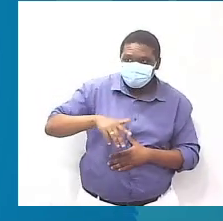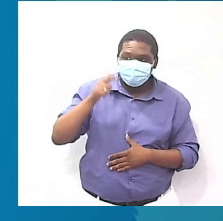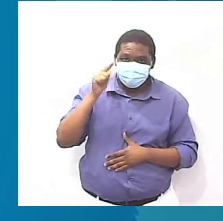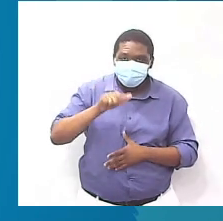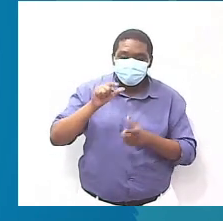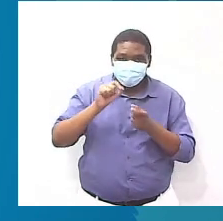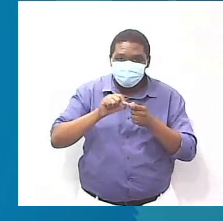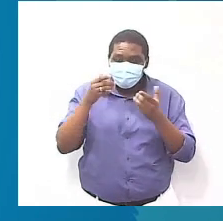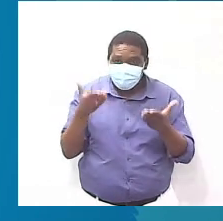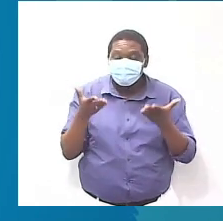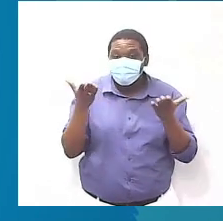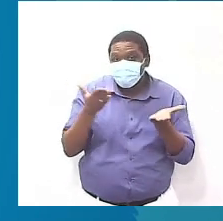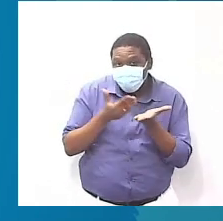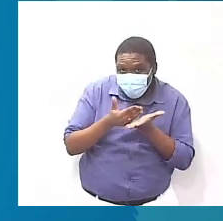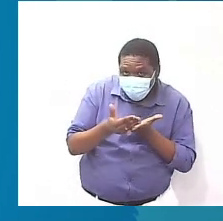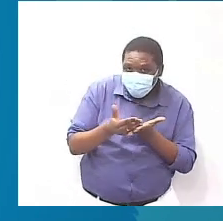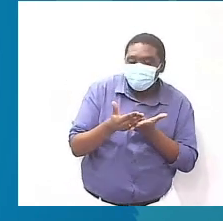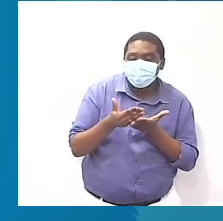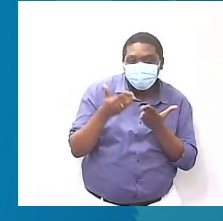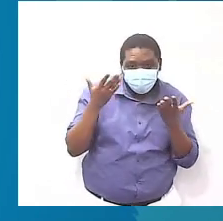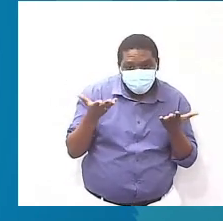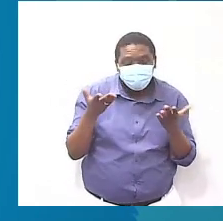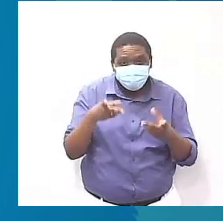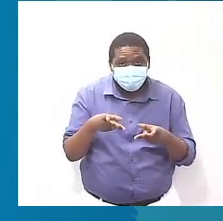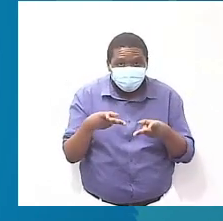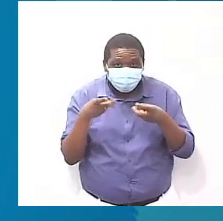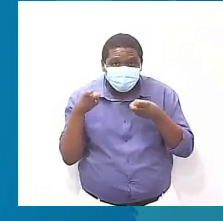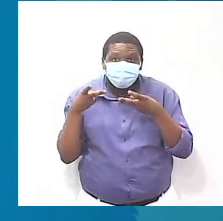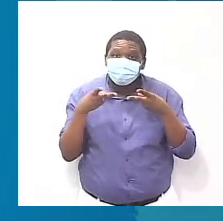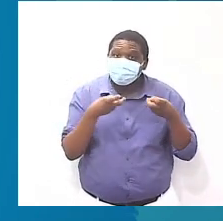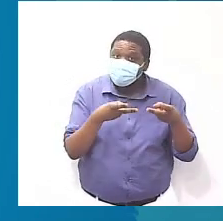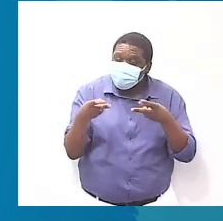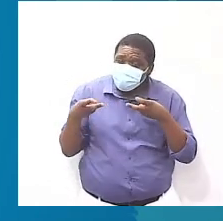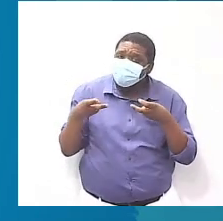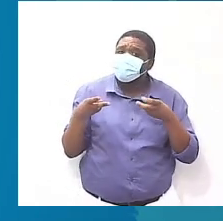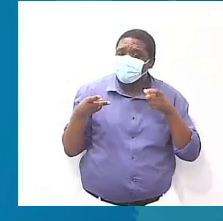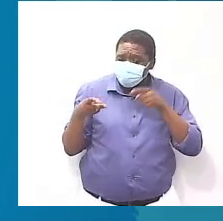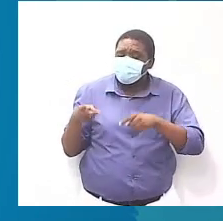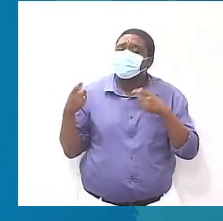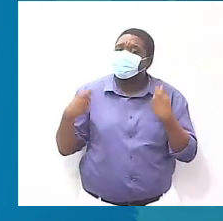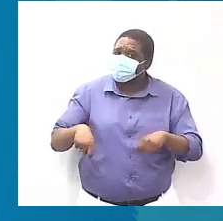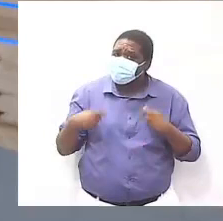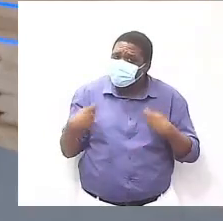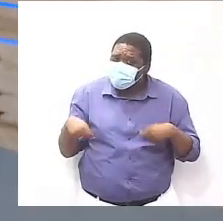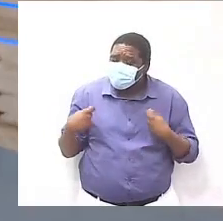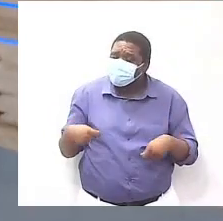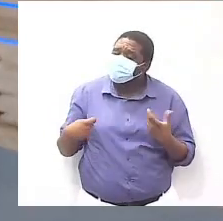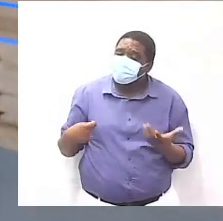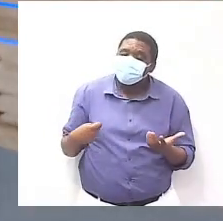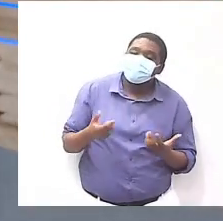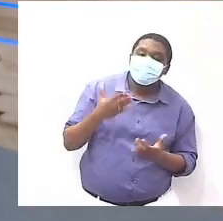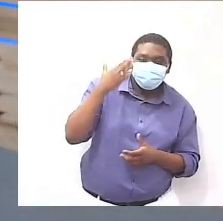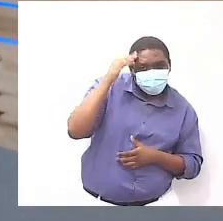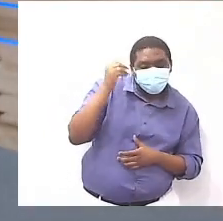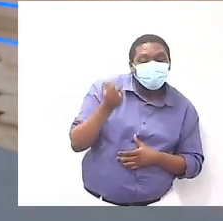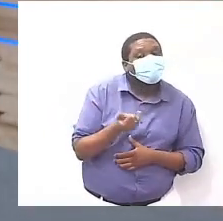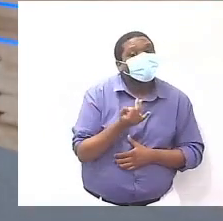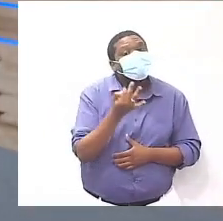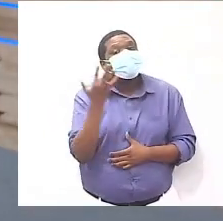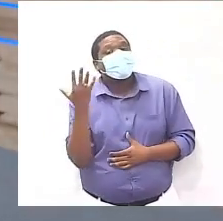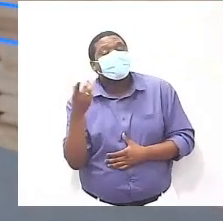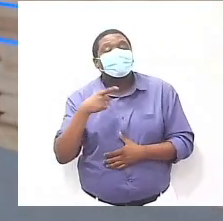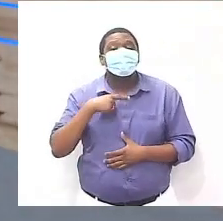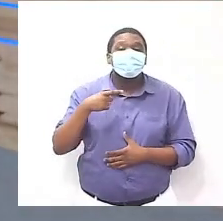isso. Então ele começou a perceber que ele precisava contar, ou seja, quantificar,